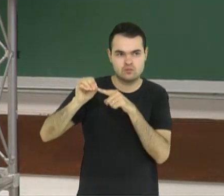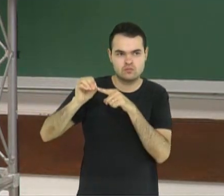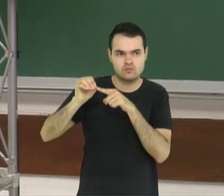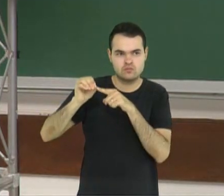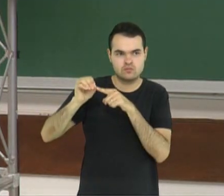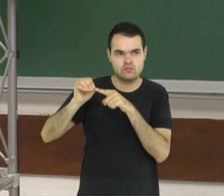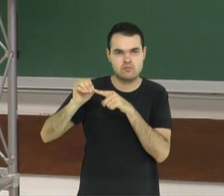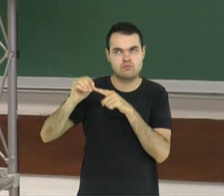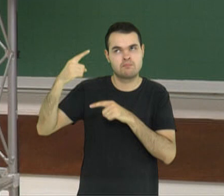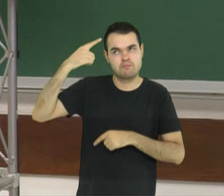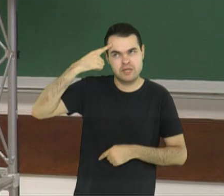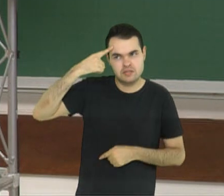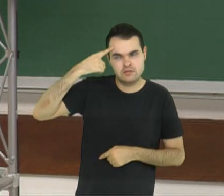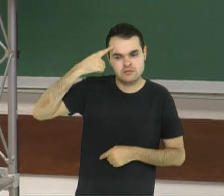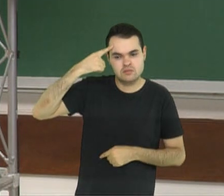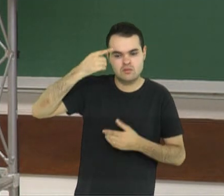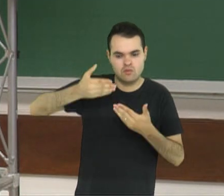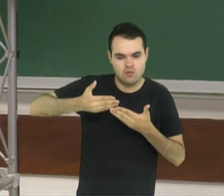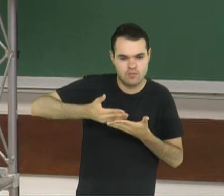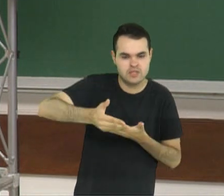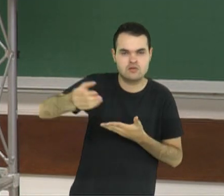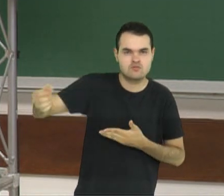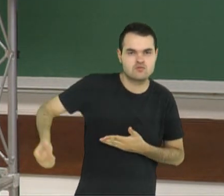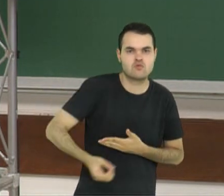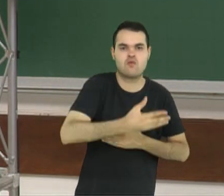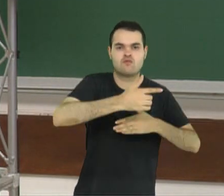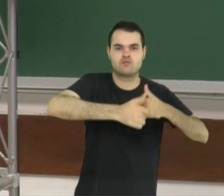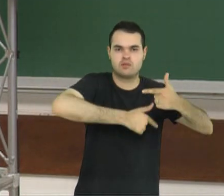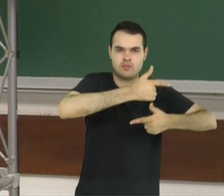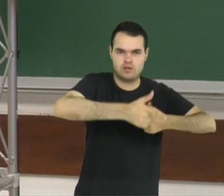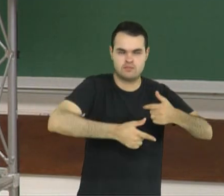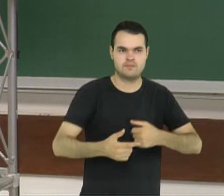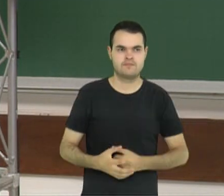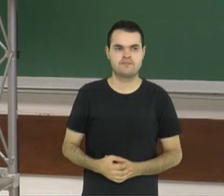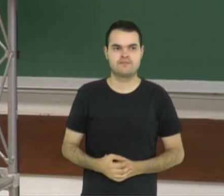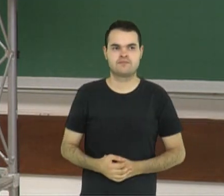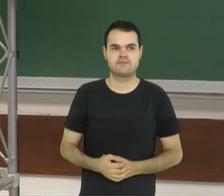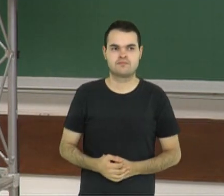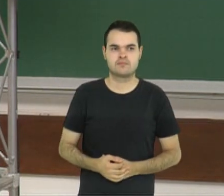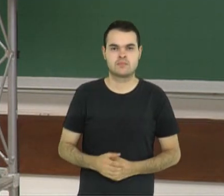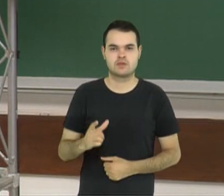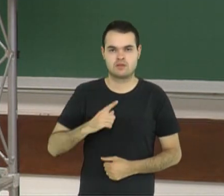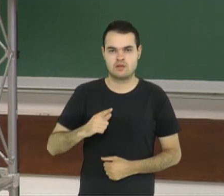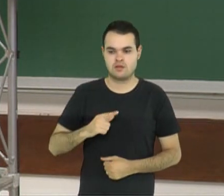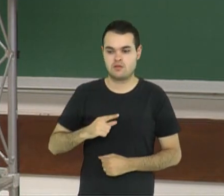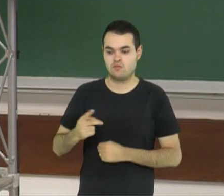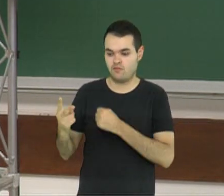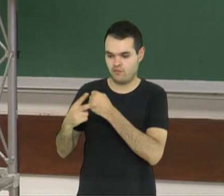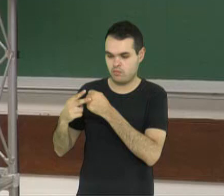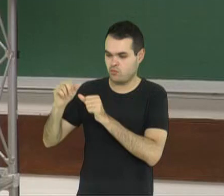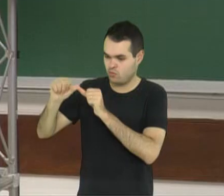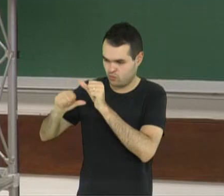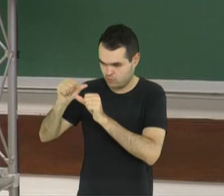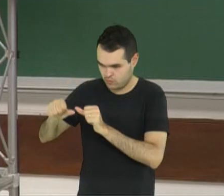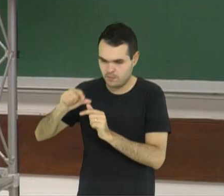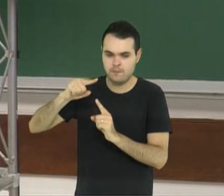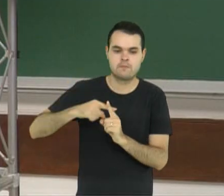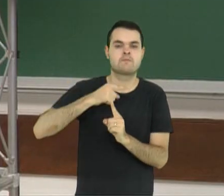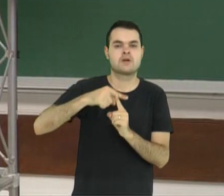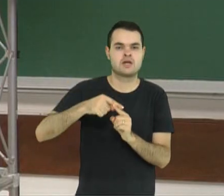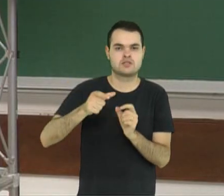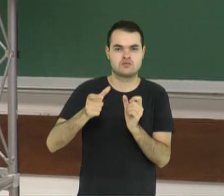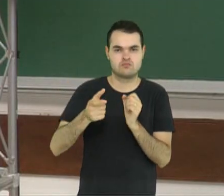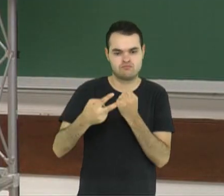nova carreira. Penso começar uma nova carreira. O verbo conjugado mais um verbo no infinitivo, aquele terminado em